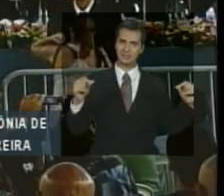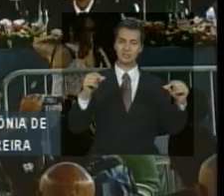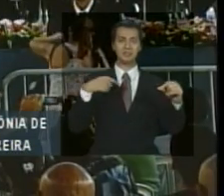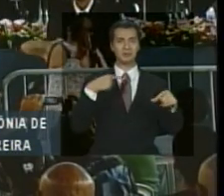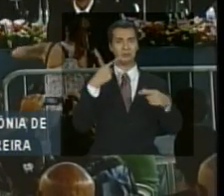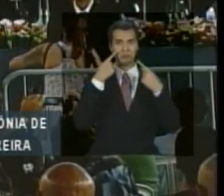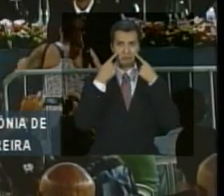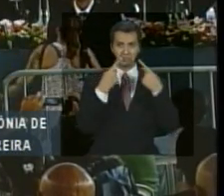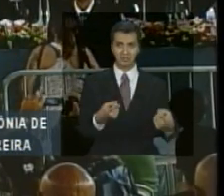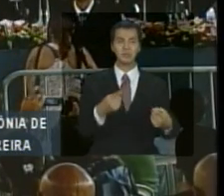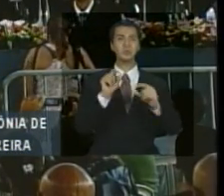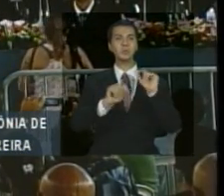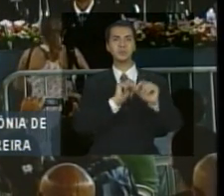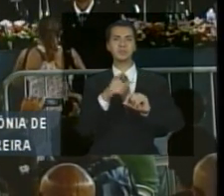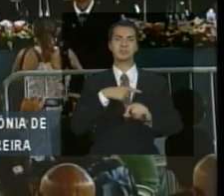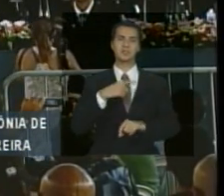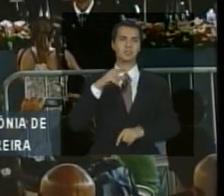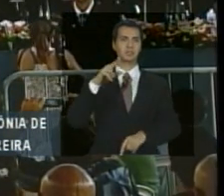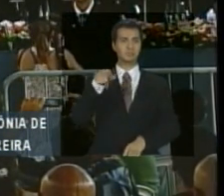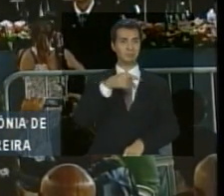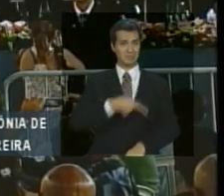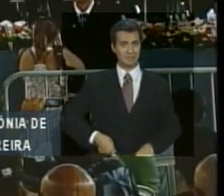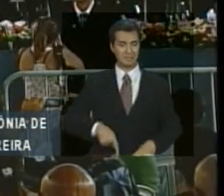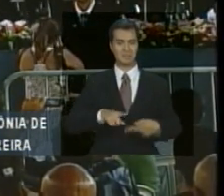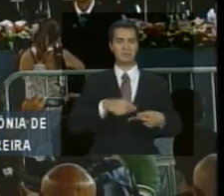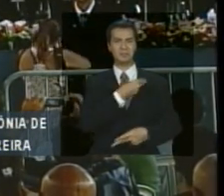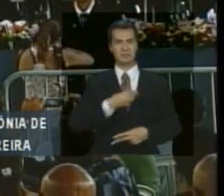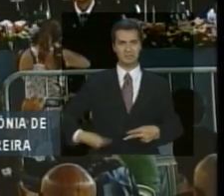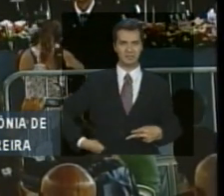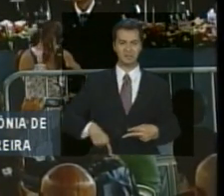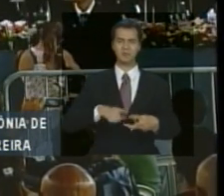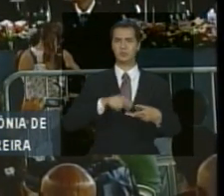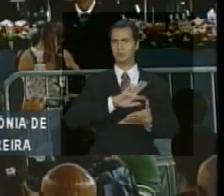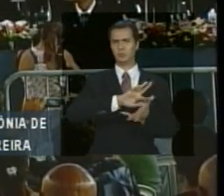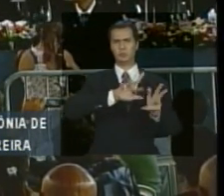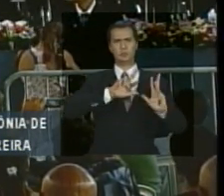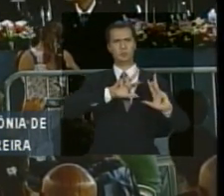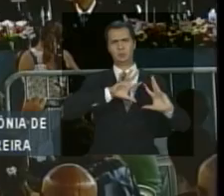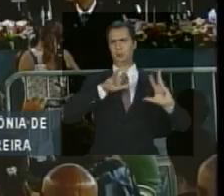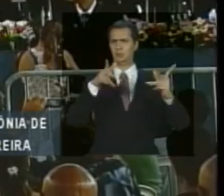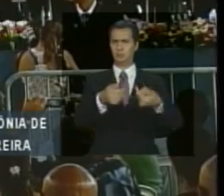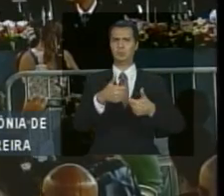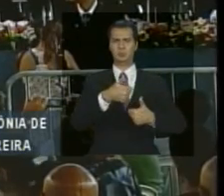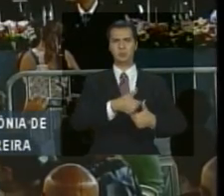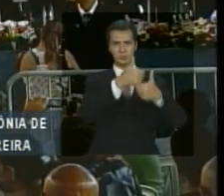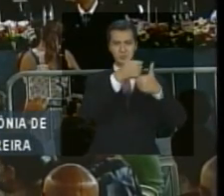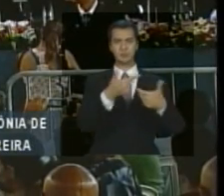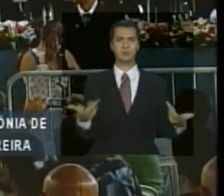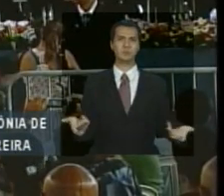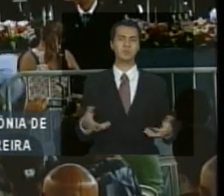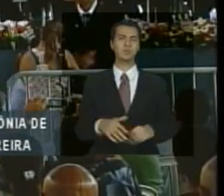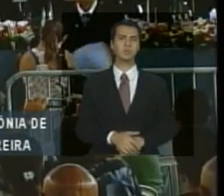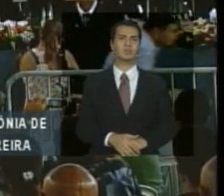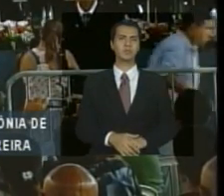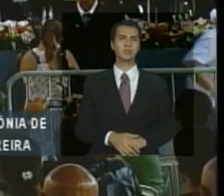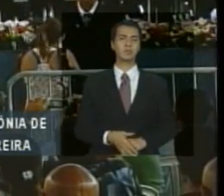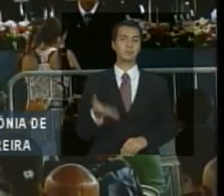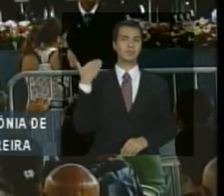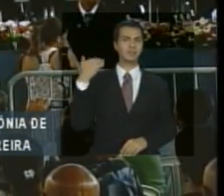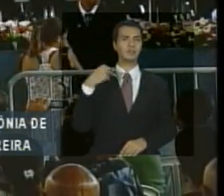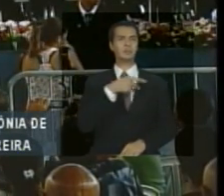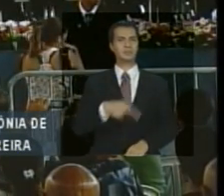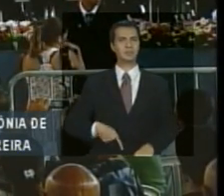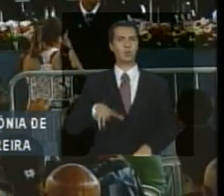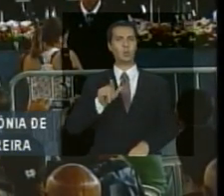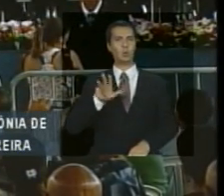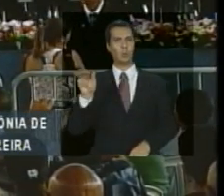senhora, ministro, tá lá os, aquelas autoridades todas, né? O presidente, antes estava o Lula, agora a Dilma. Aí